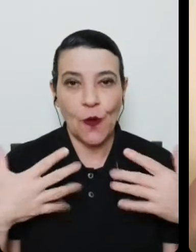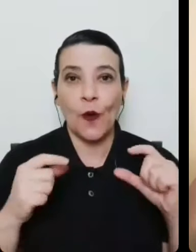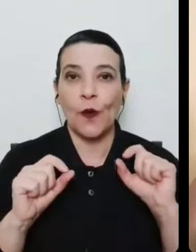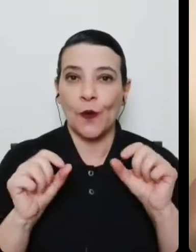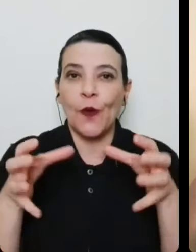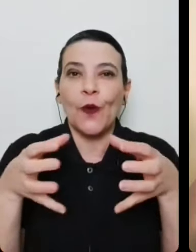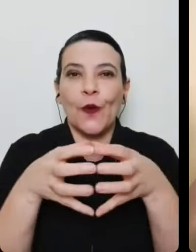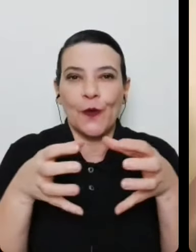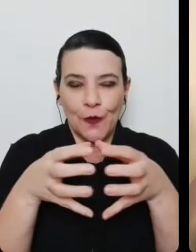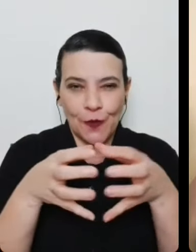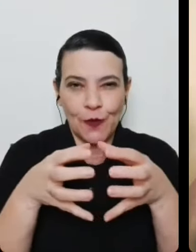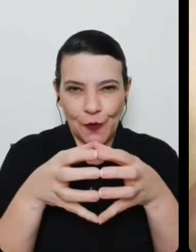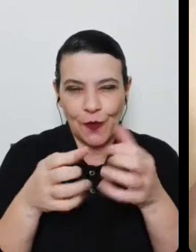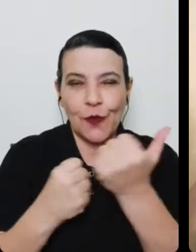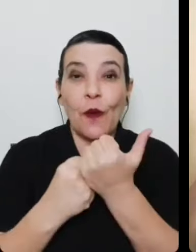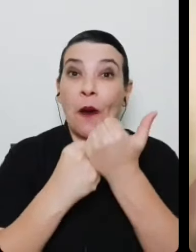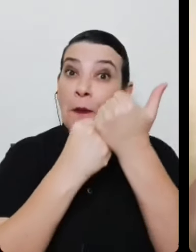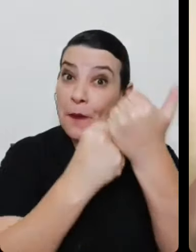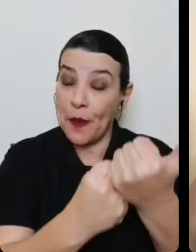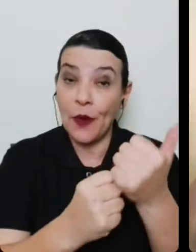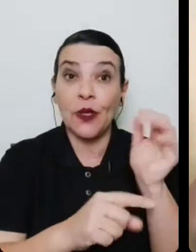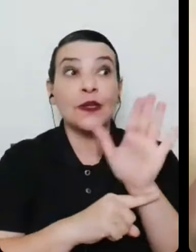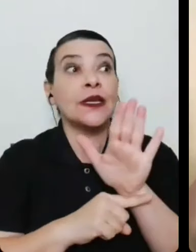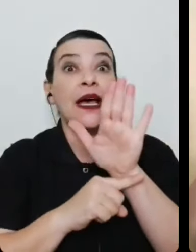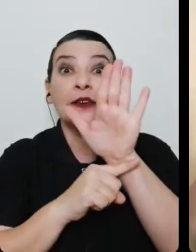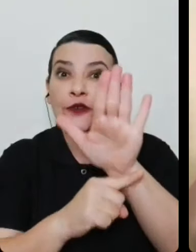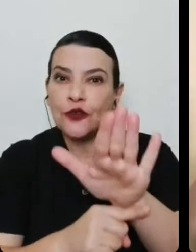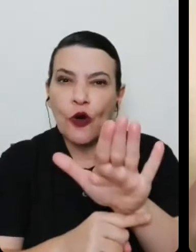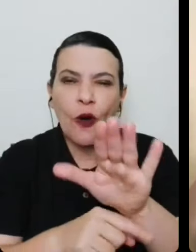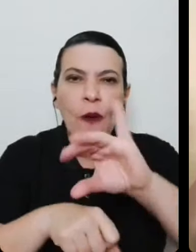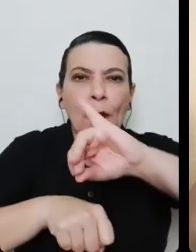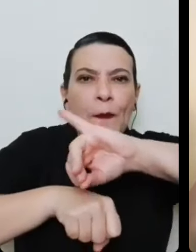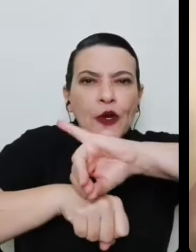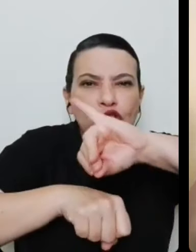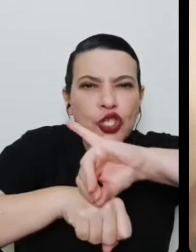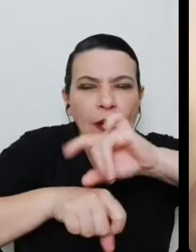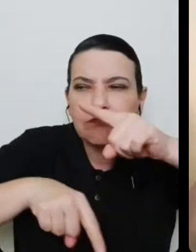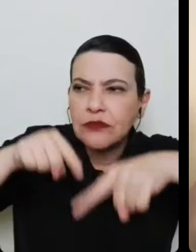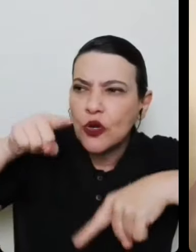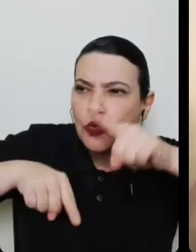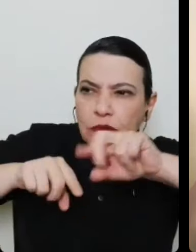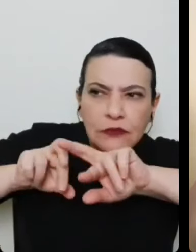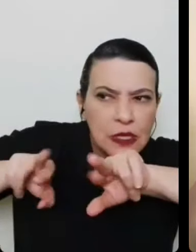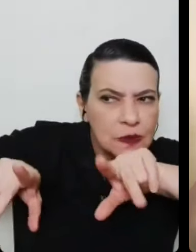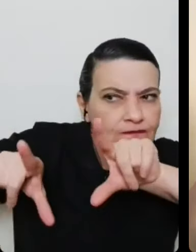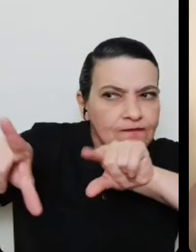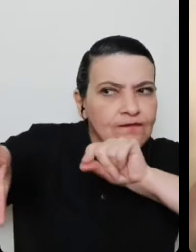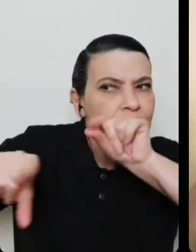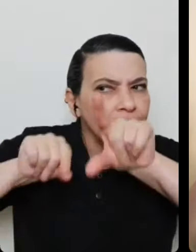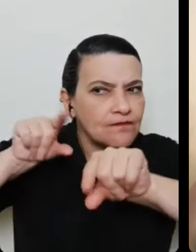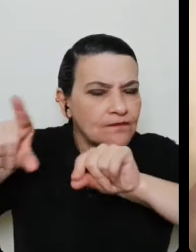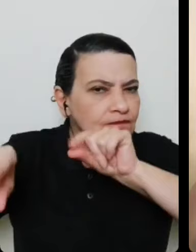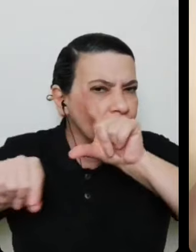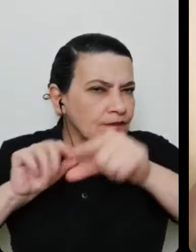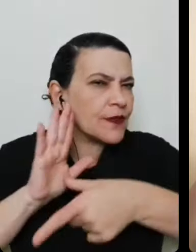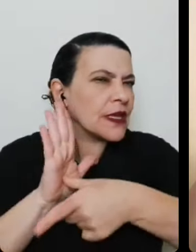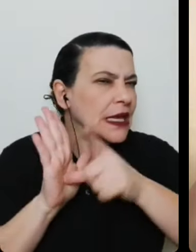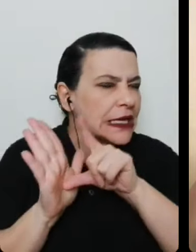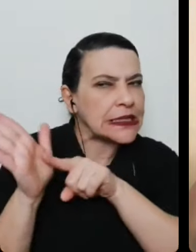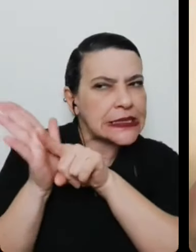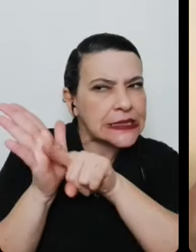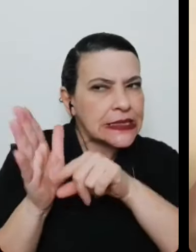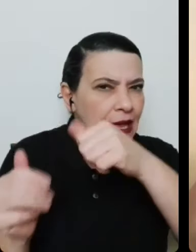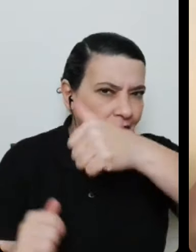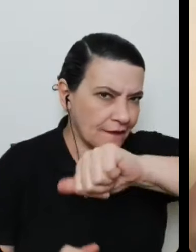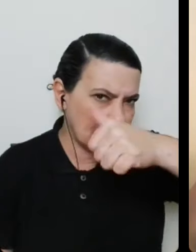pessoal da reserva técnica, que nos ajudou a escolher os objetos, obedecendo vários e vários critérios lá